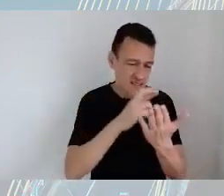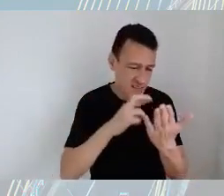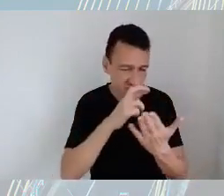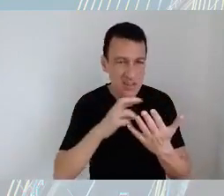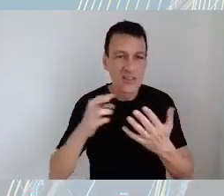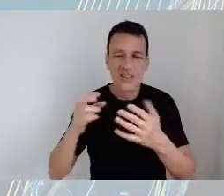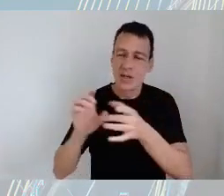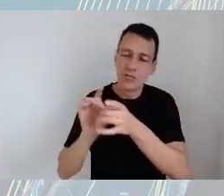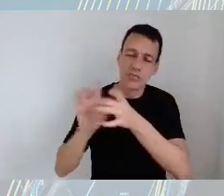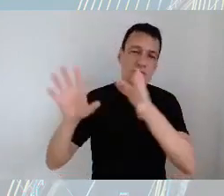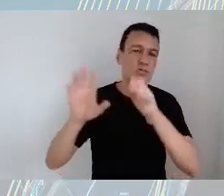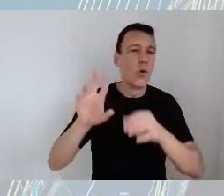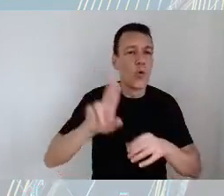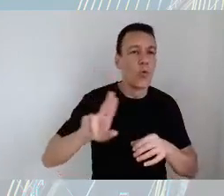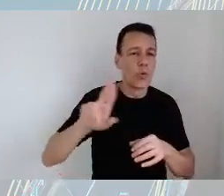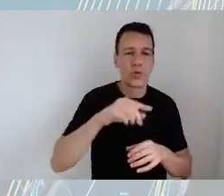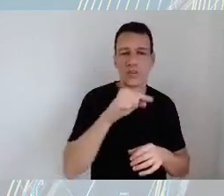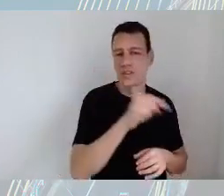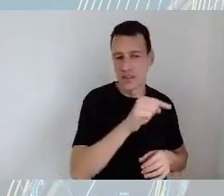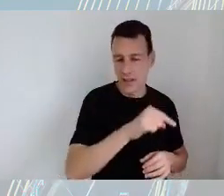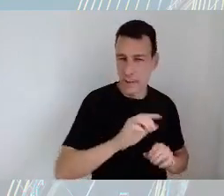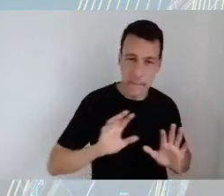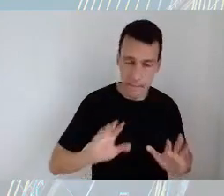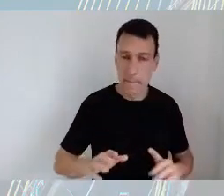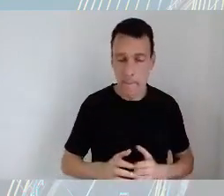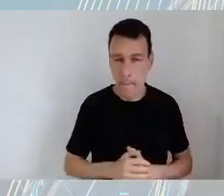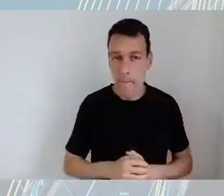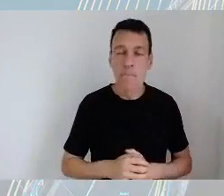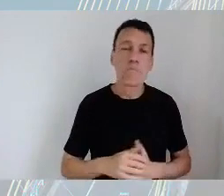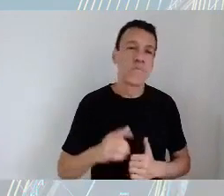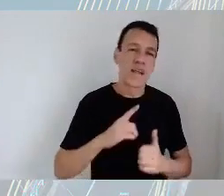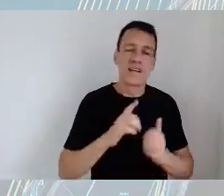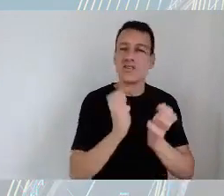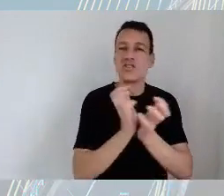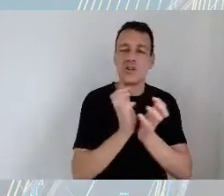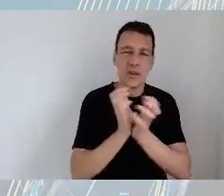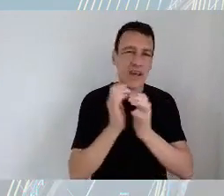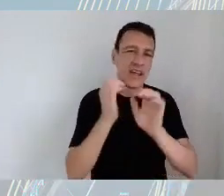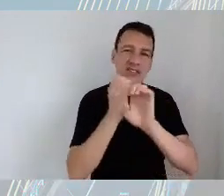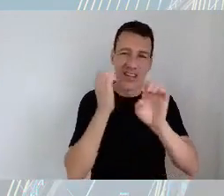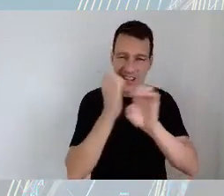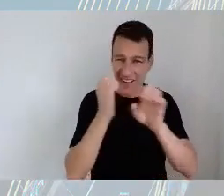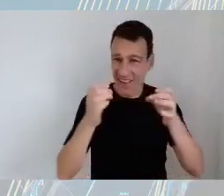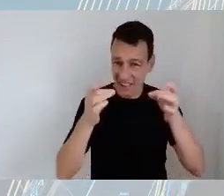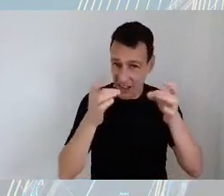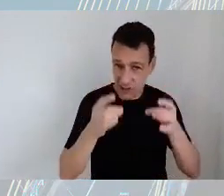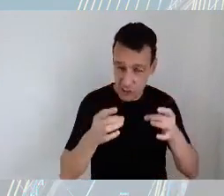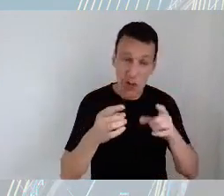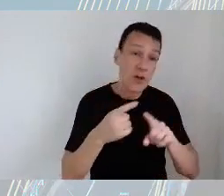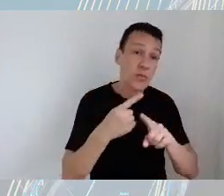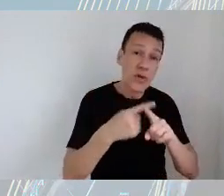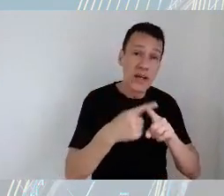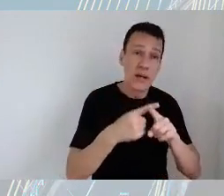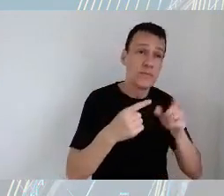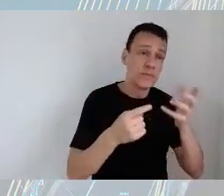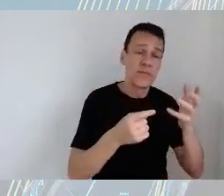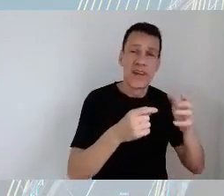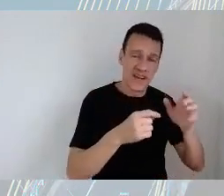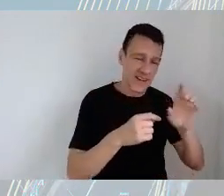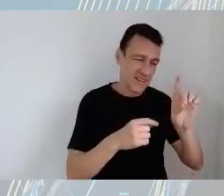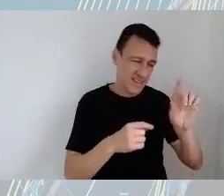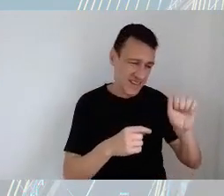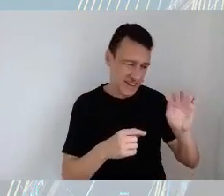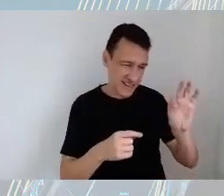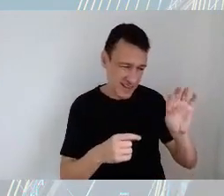dados. O time de engenharia de dados, que está olhando para conseguir alimentar os nossos dados, nosso Data Lake, né?